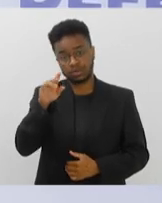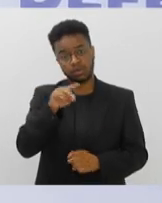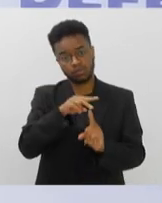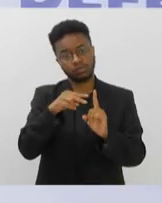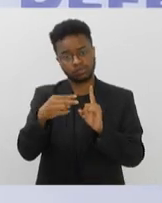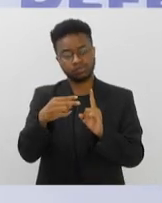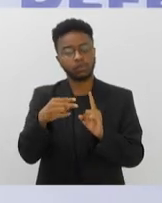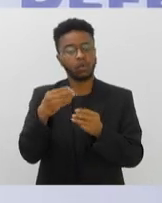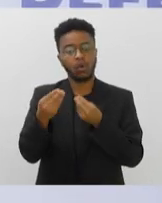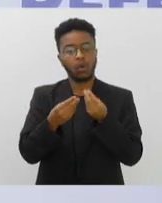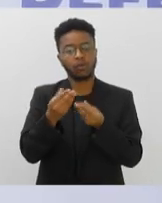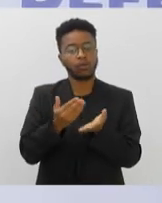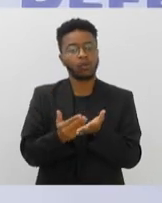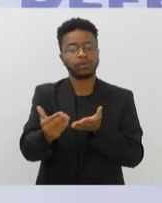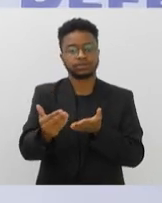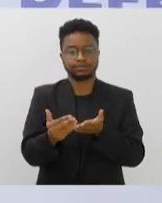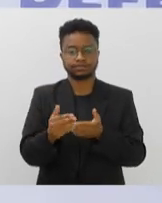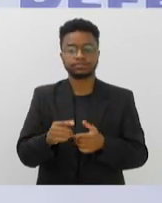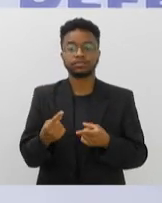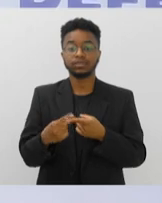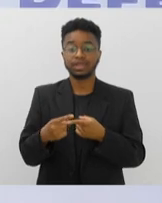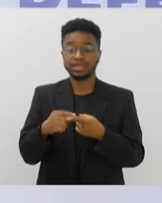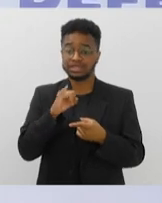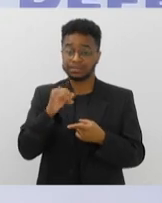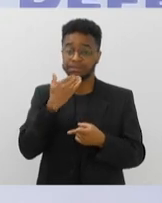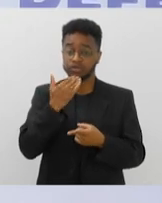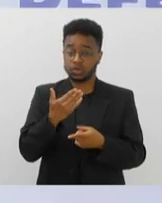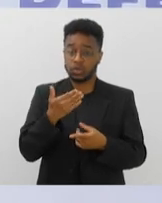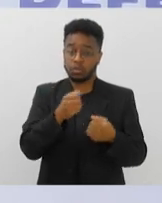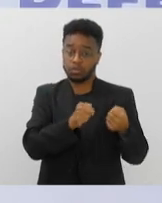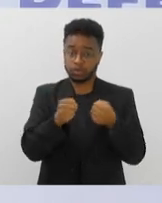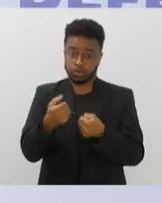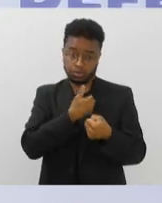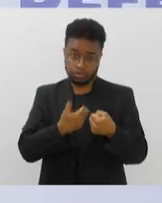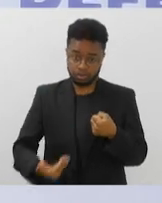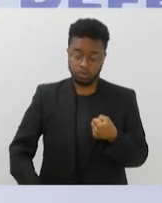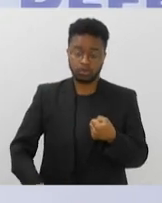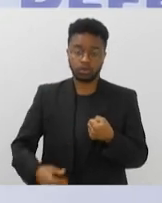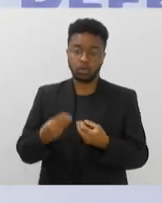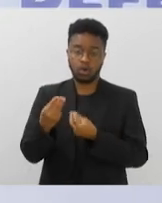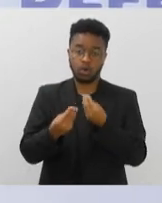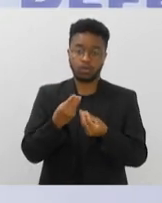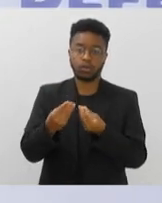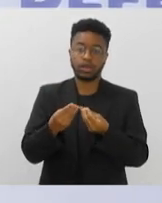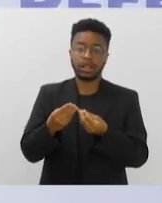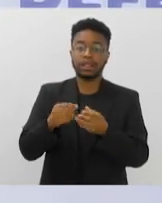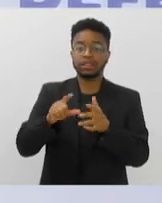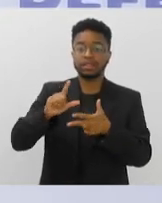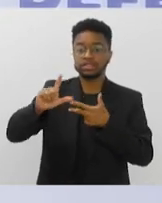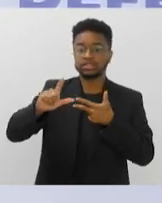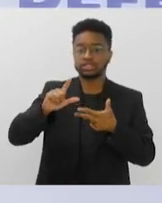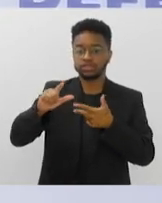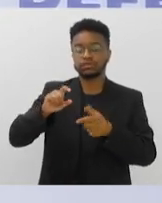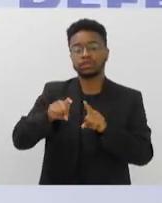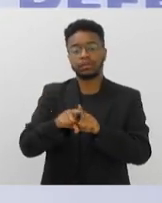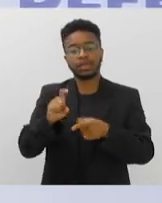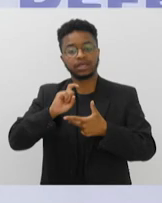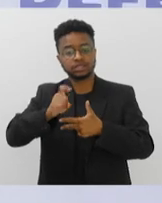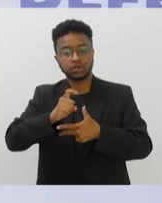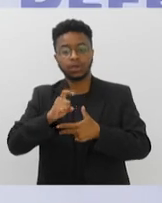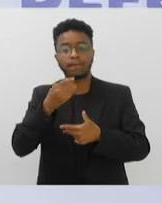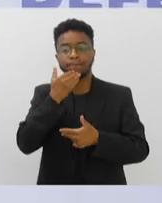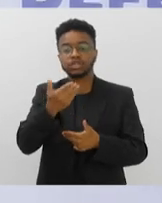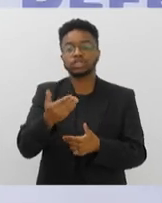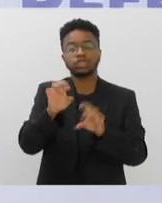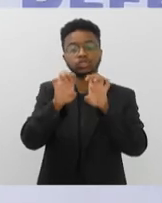ponto de chegada porque quando nós começarmos a cobrar o poder público ou seja o poder legislativo local O Poder Executivo local por estrutura